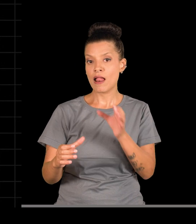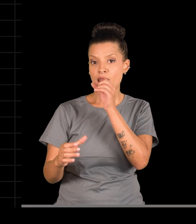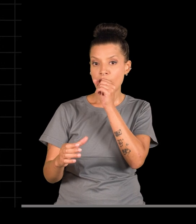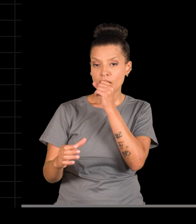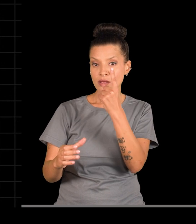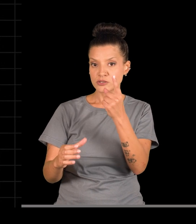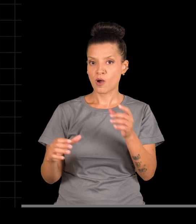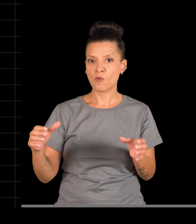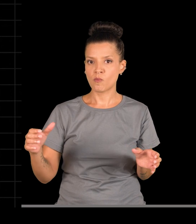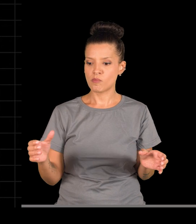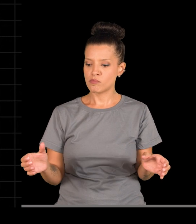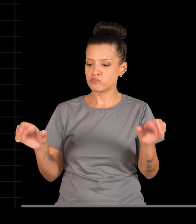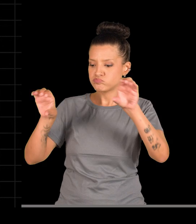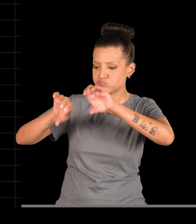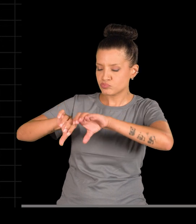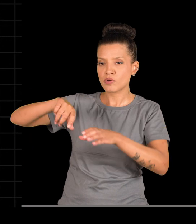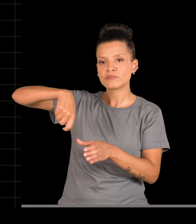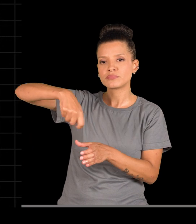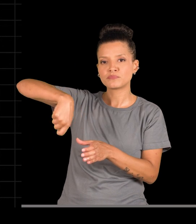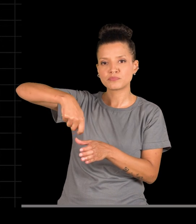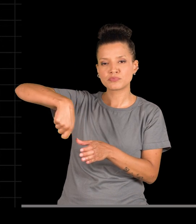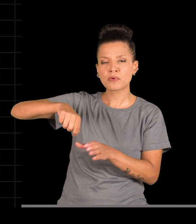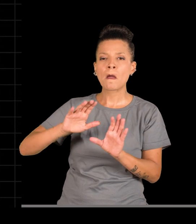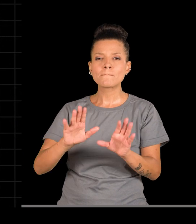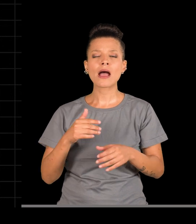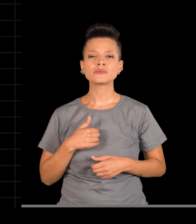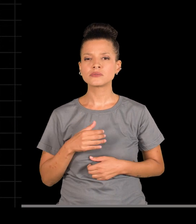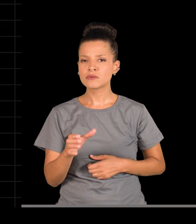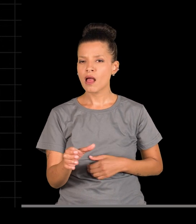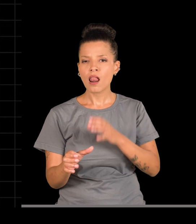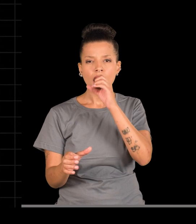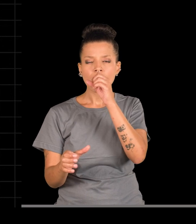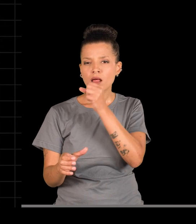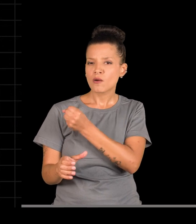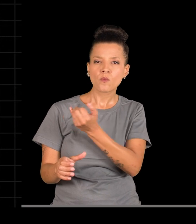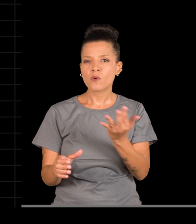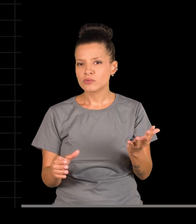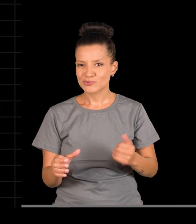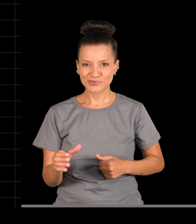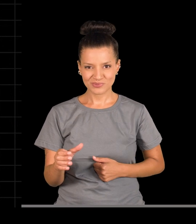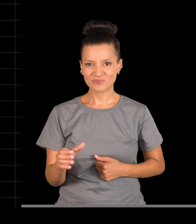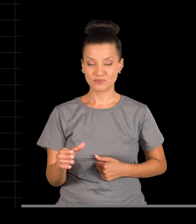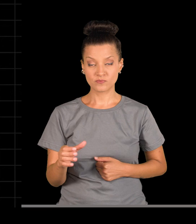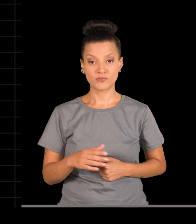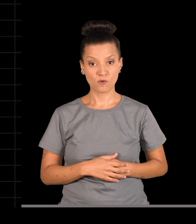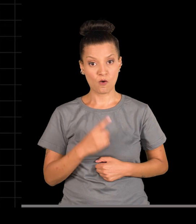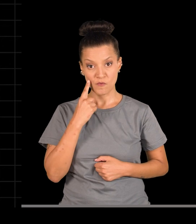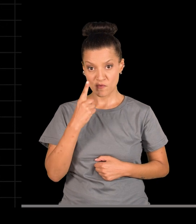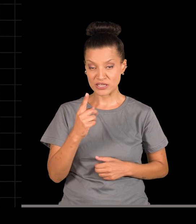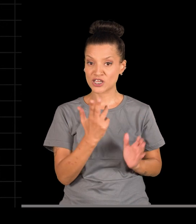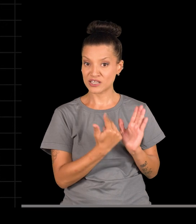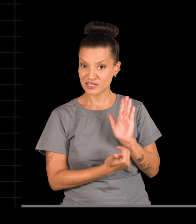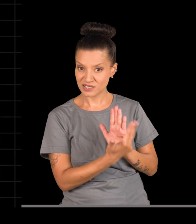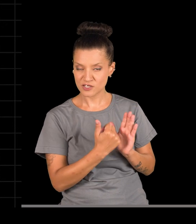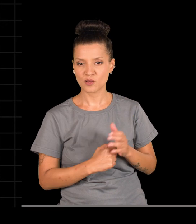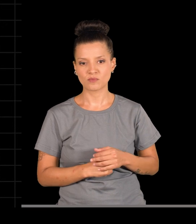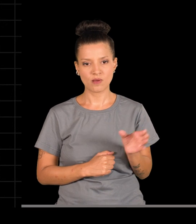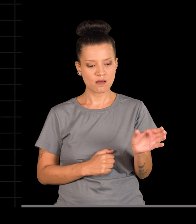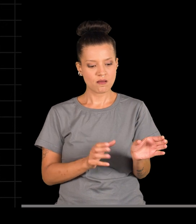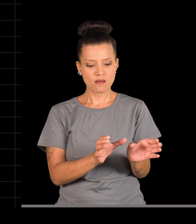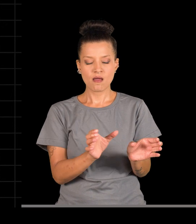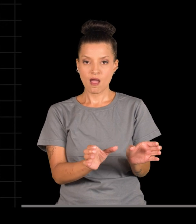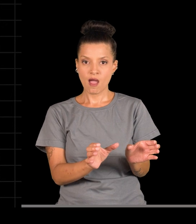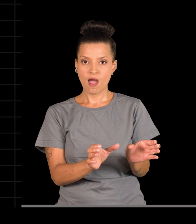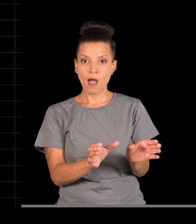de concentrado haverá na jarra? Então ele quer saber ali a fração do concentrado apenas. Então vamos imaginar aqui, ó, 2 copos de água, que eu vou fazer